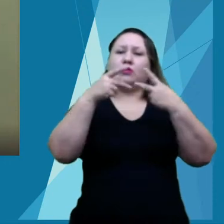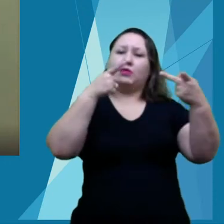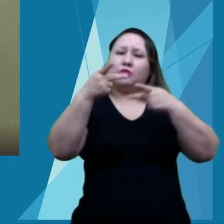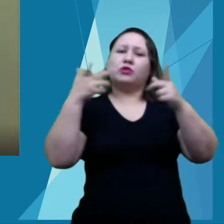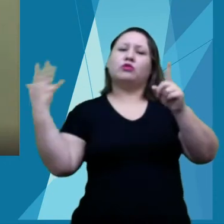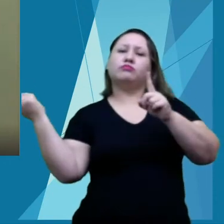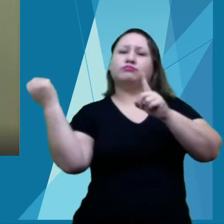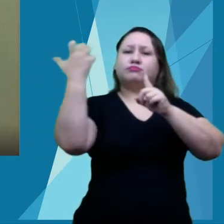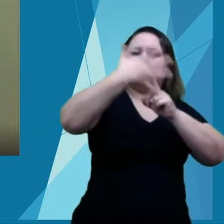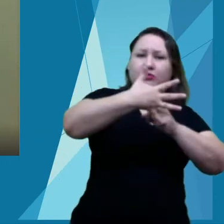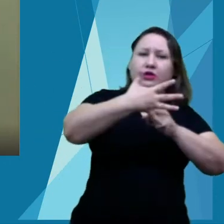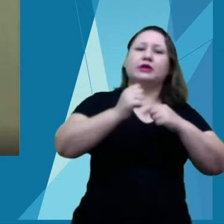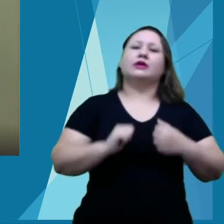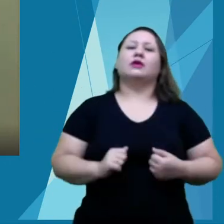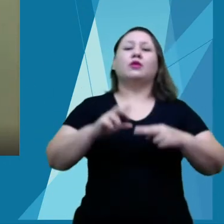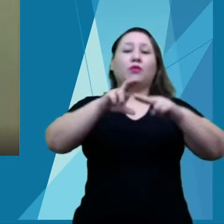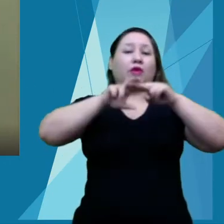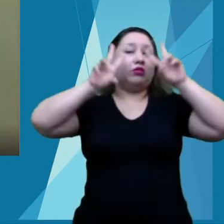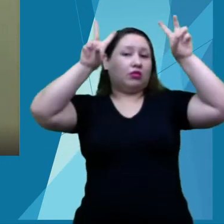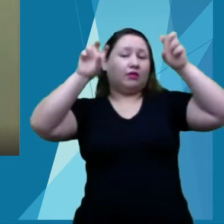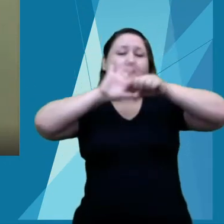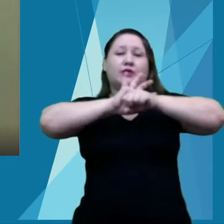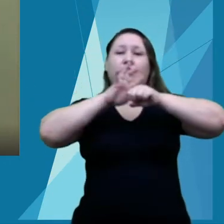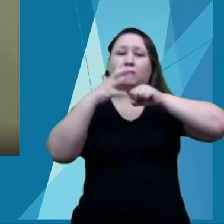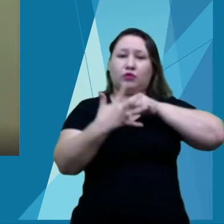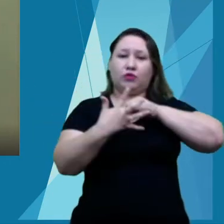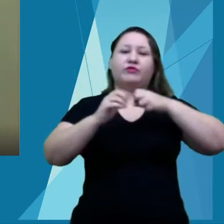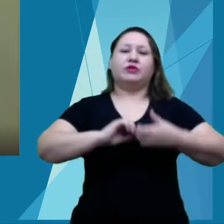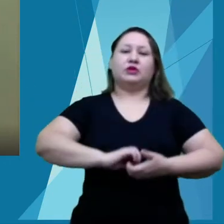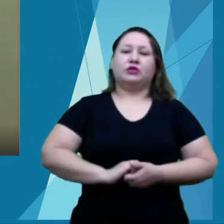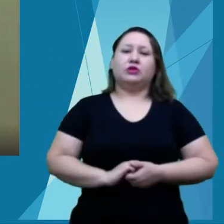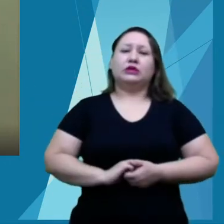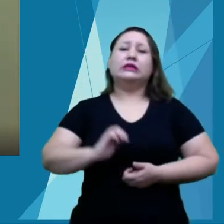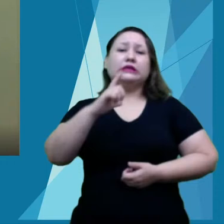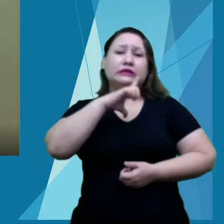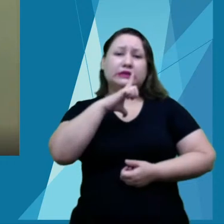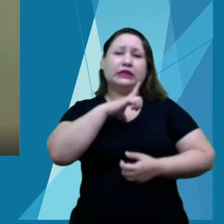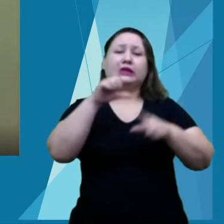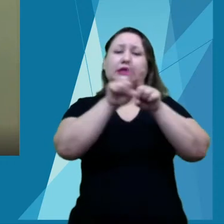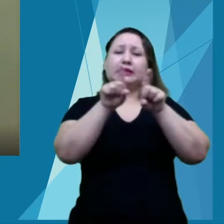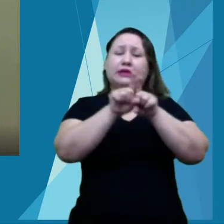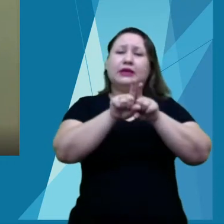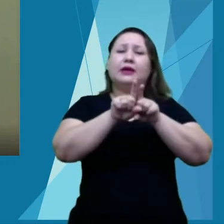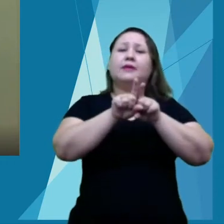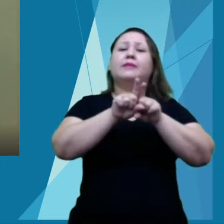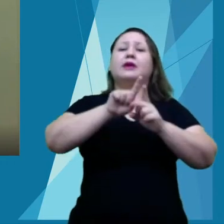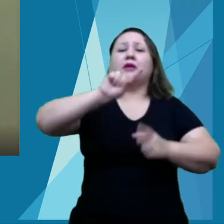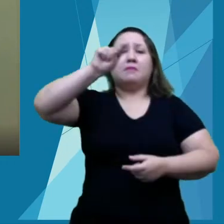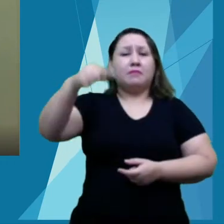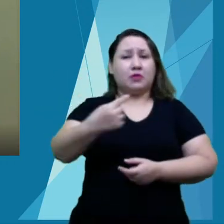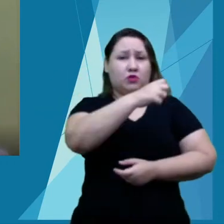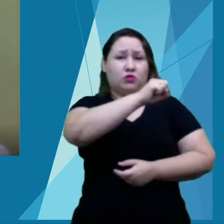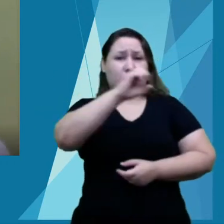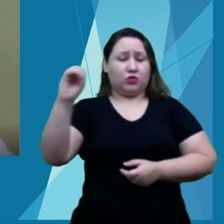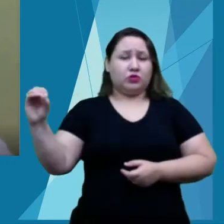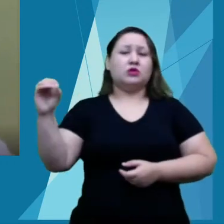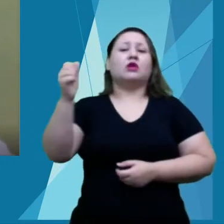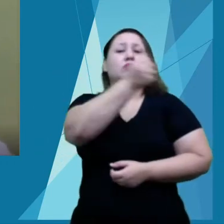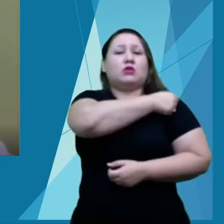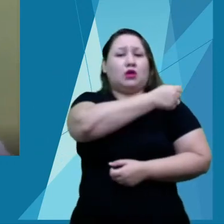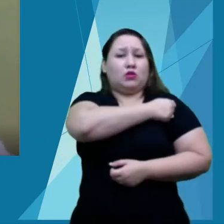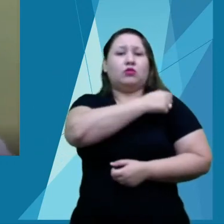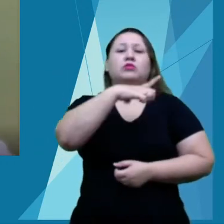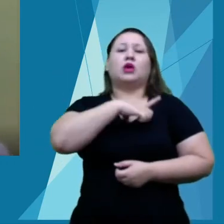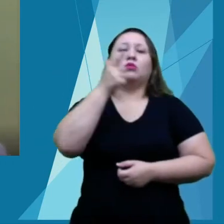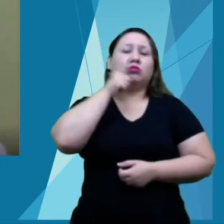Covid-19. Temos aí mais de 1.800 alunos envolvidos nas ações e pouco mais de